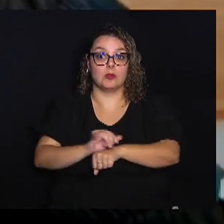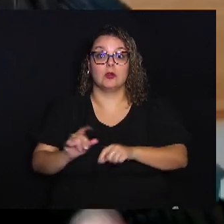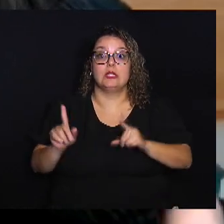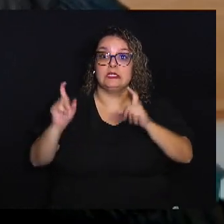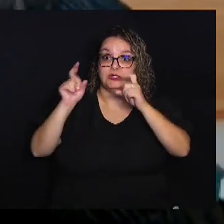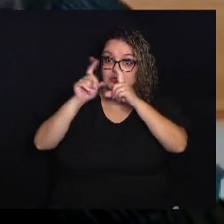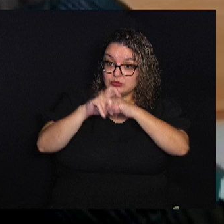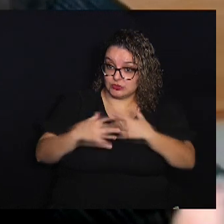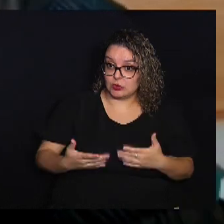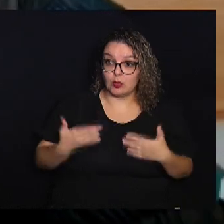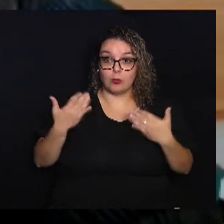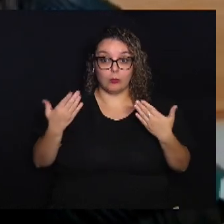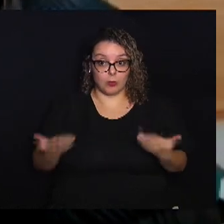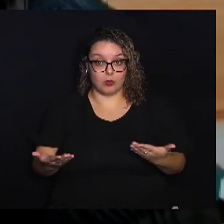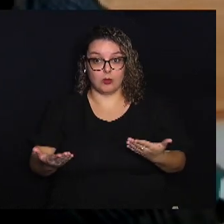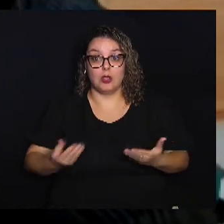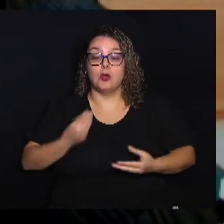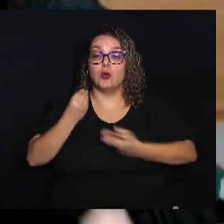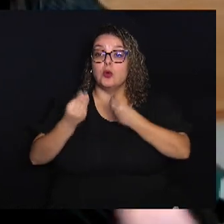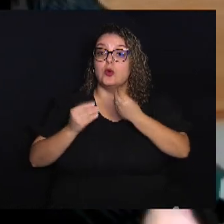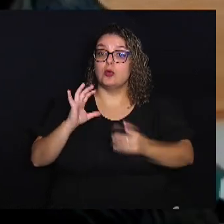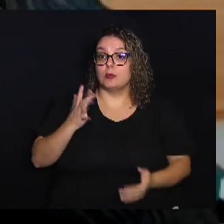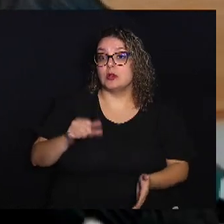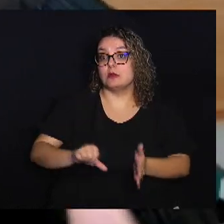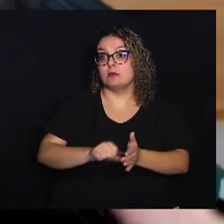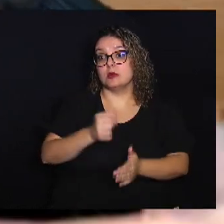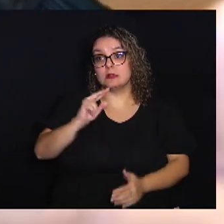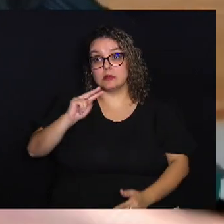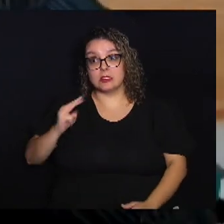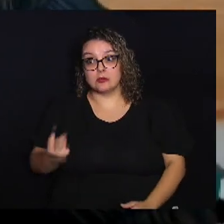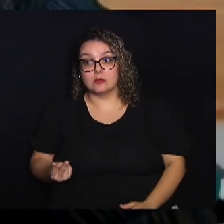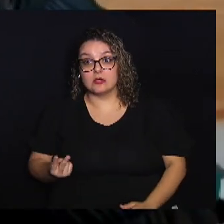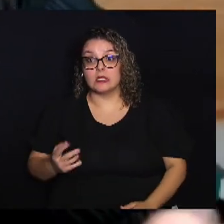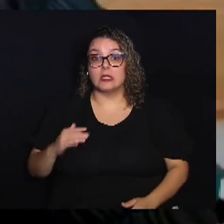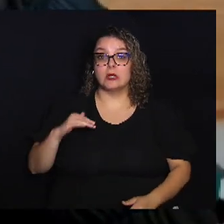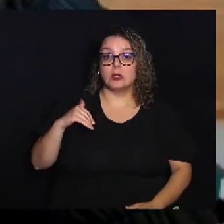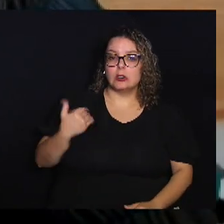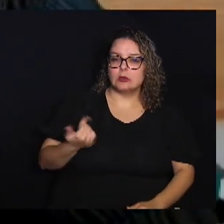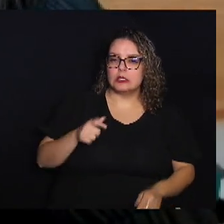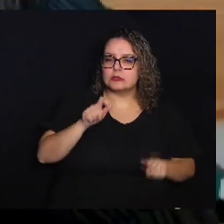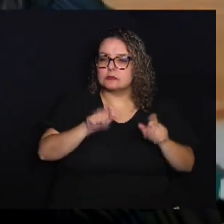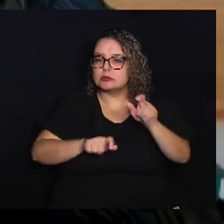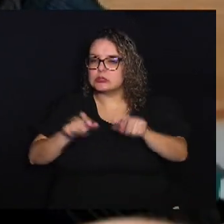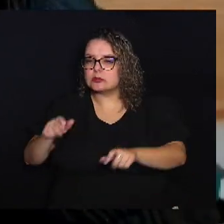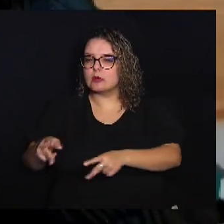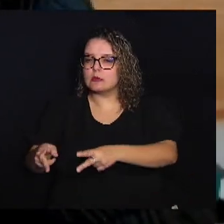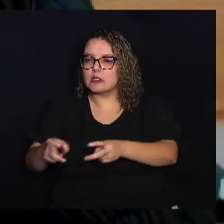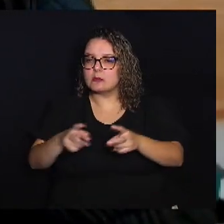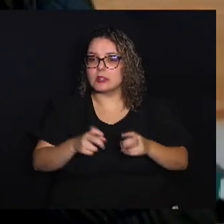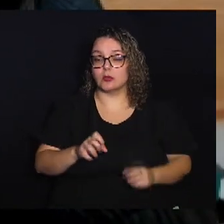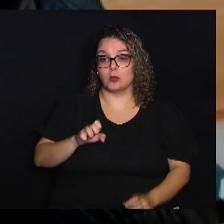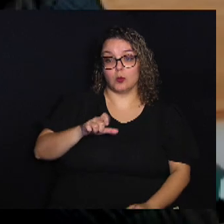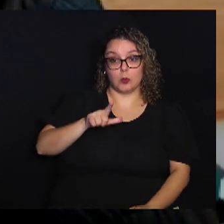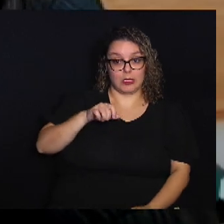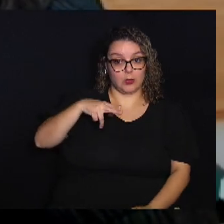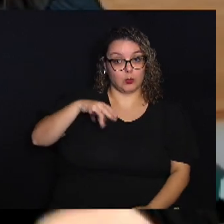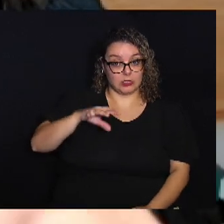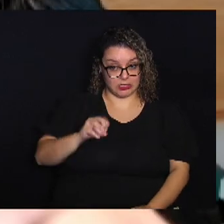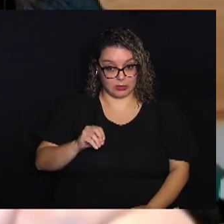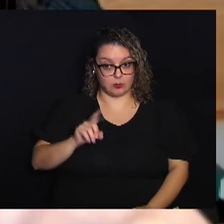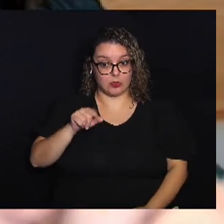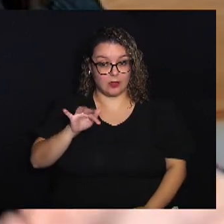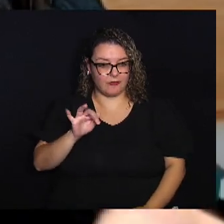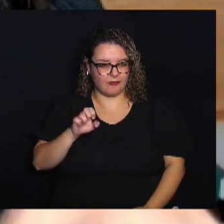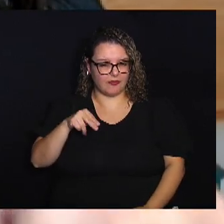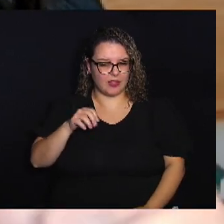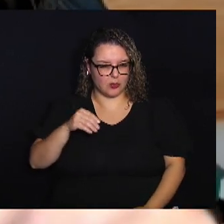complexo. Bom, como aconteceu a primeira vez, quando a galera começou a perceber? O El Niño, ele é um